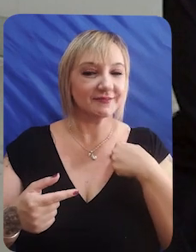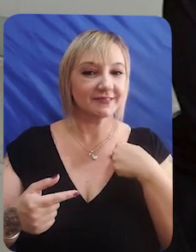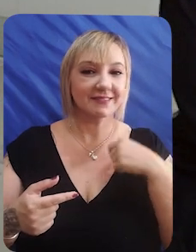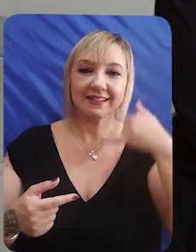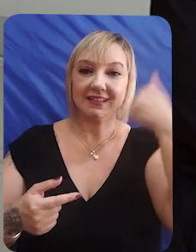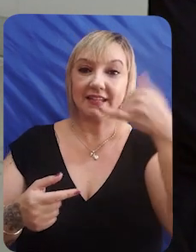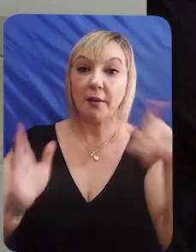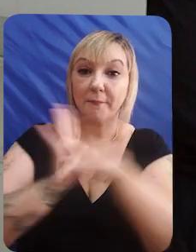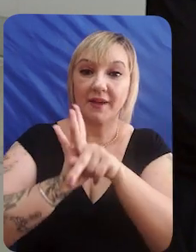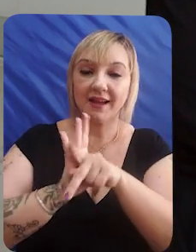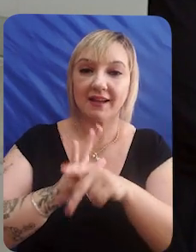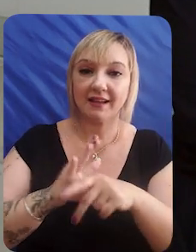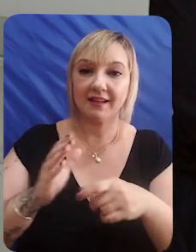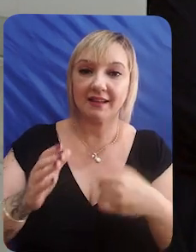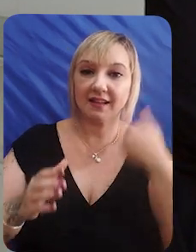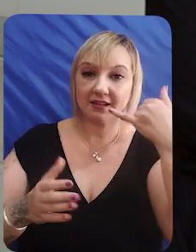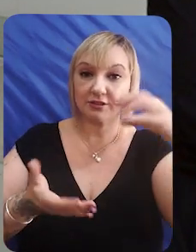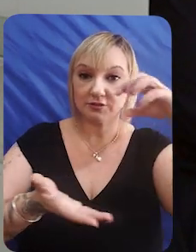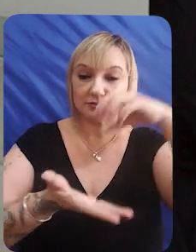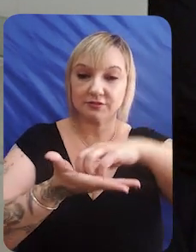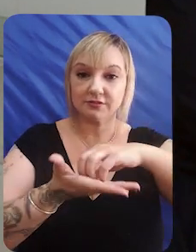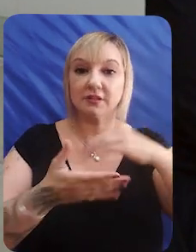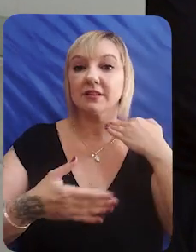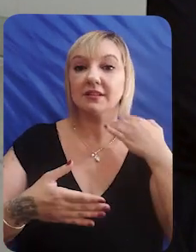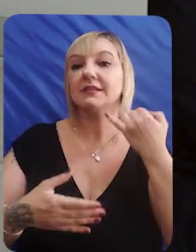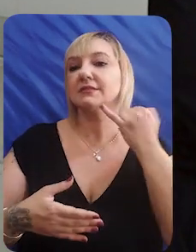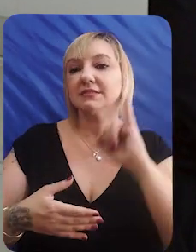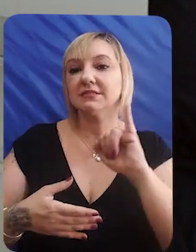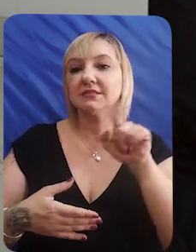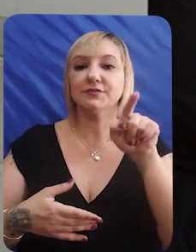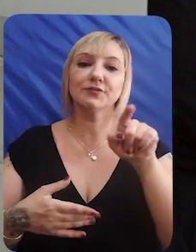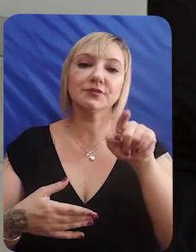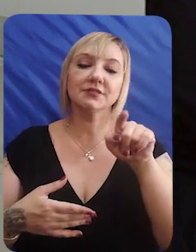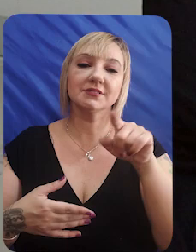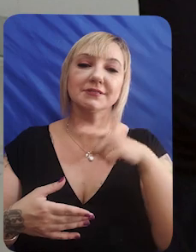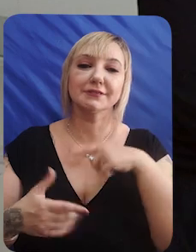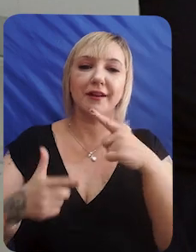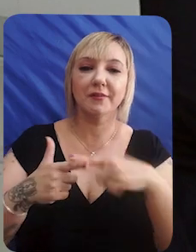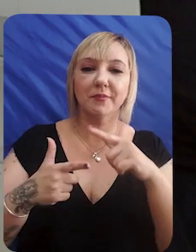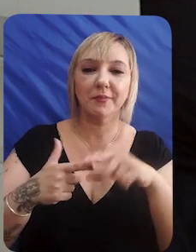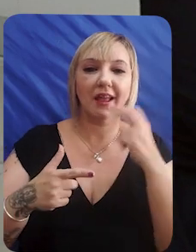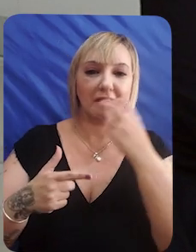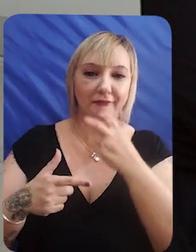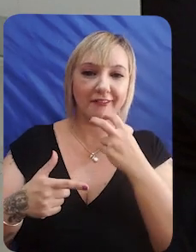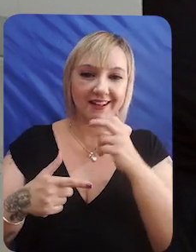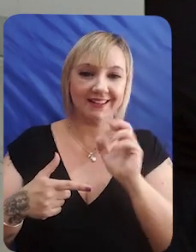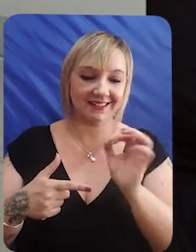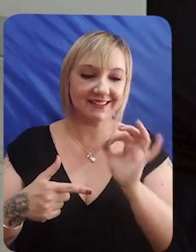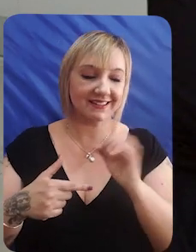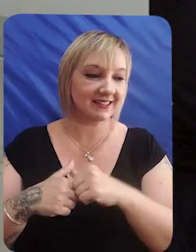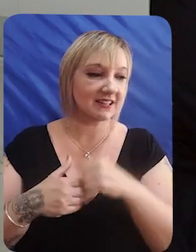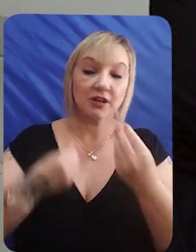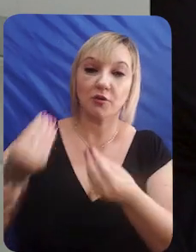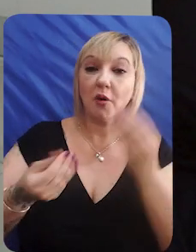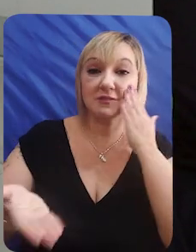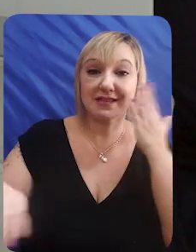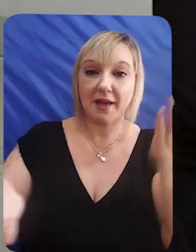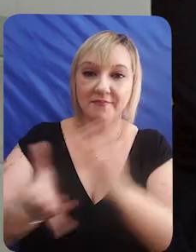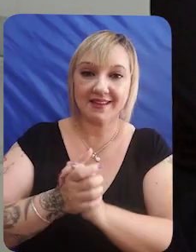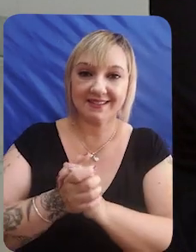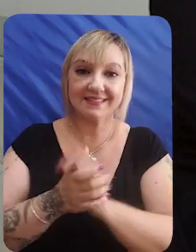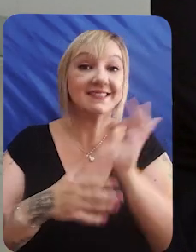para, eu já liguei para alguns centrais de banco e fala, se você... Tem problema de fala. Mas aí como é que ele vai